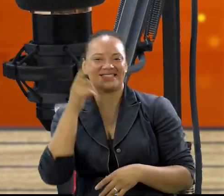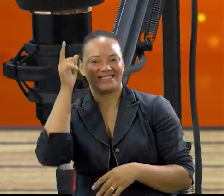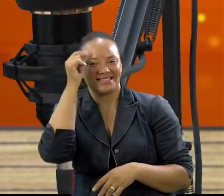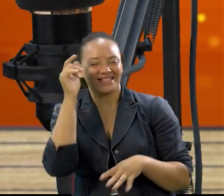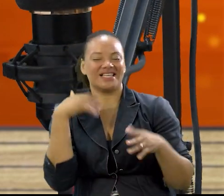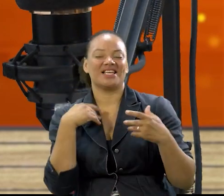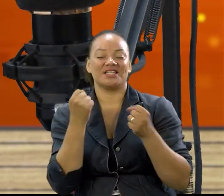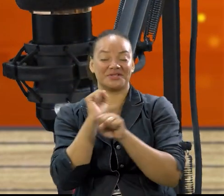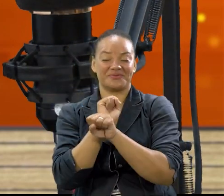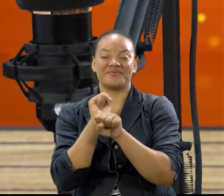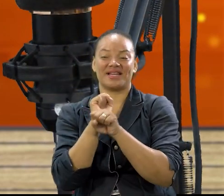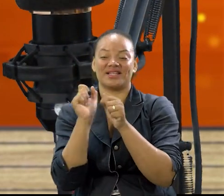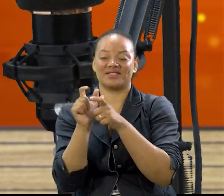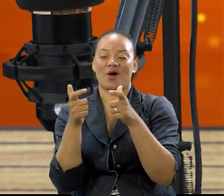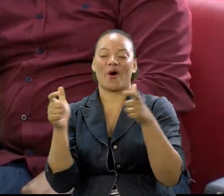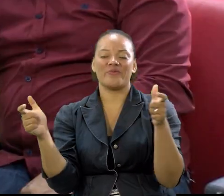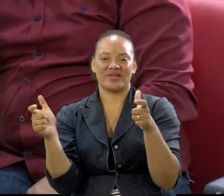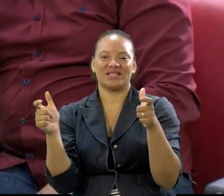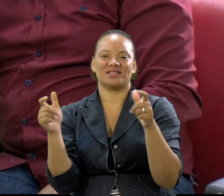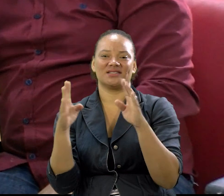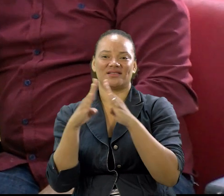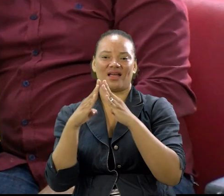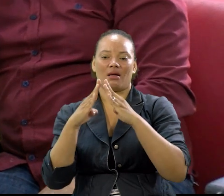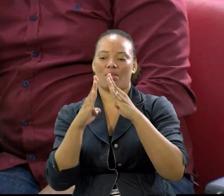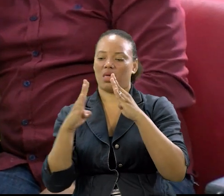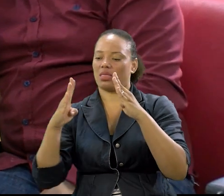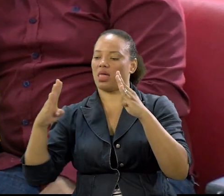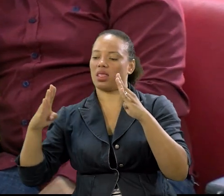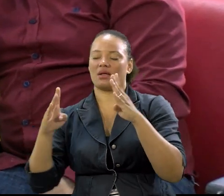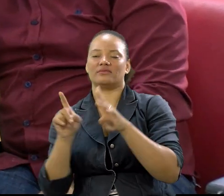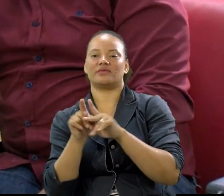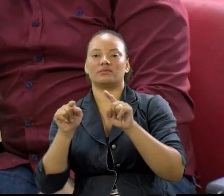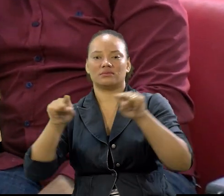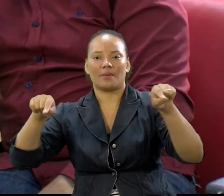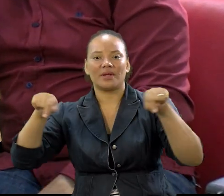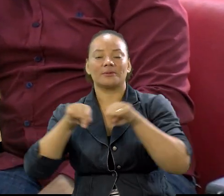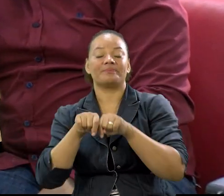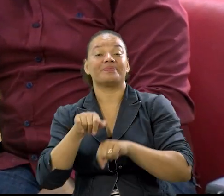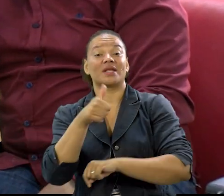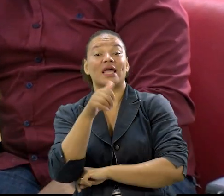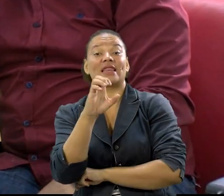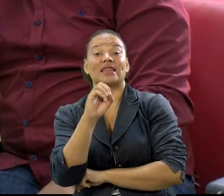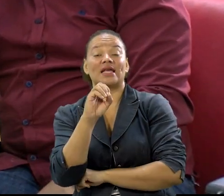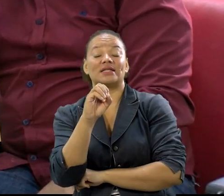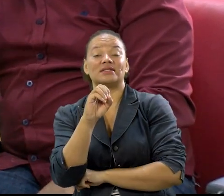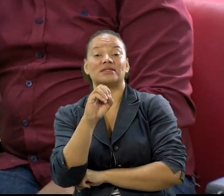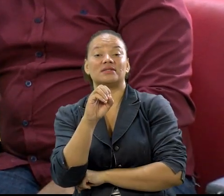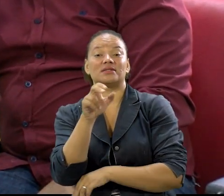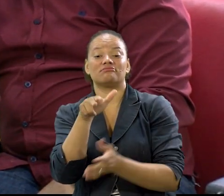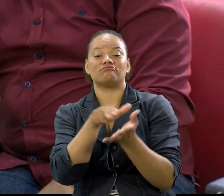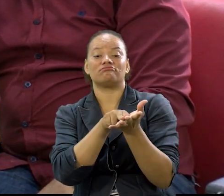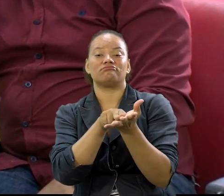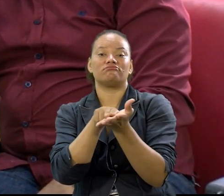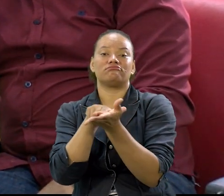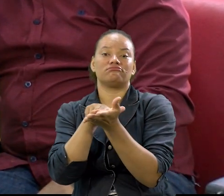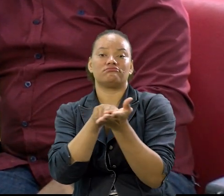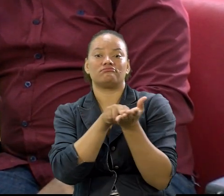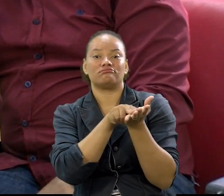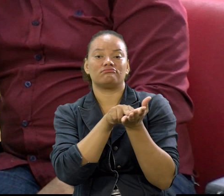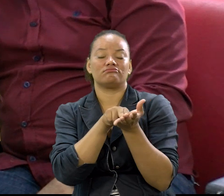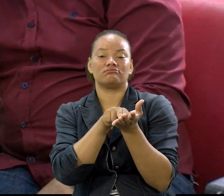ISO esperando essa ampliação n você falou de 10 leitos né de UTI esses 10 leitos Sérgio eles eles